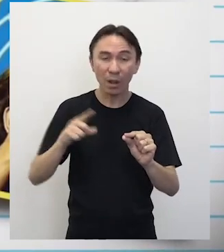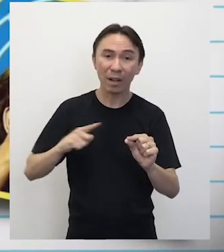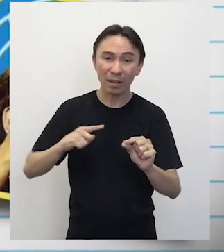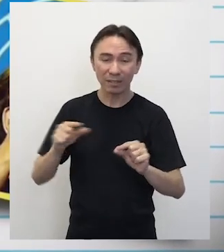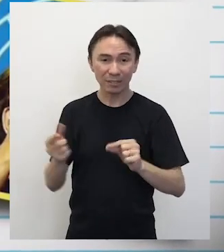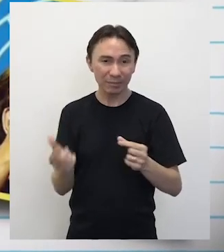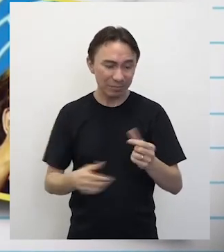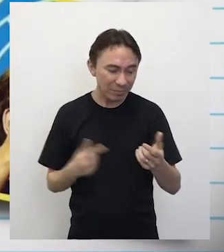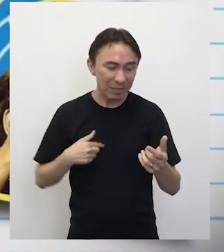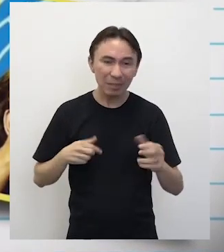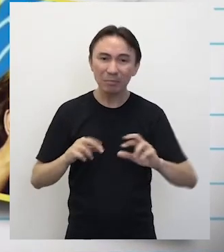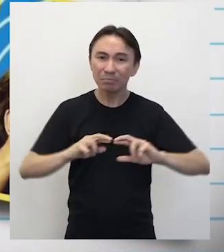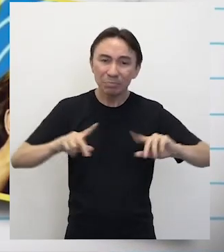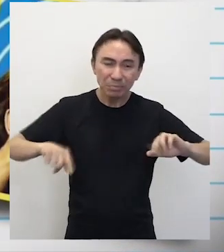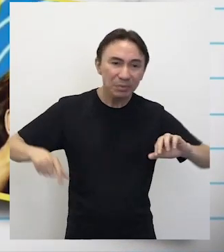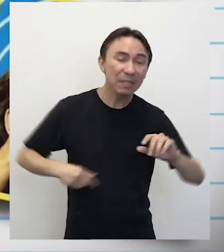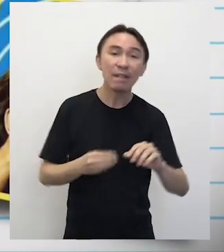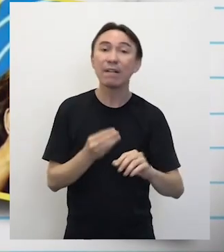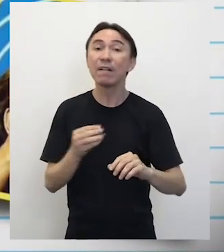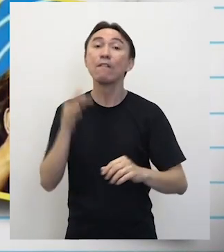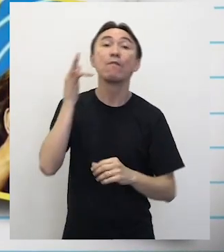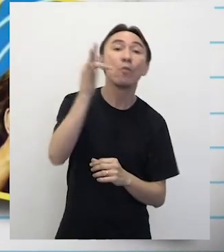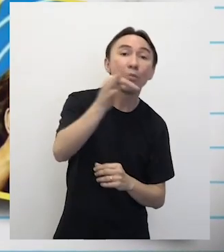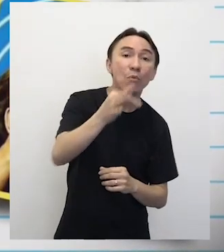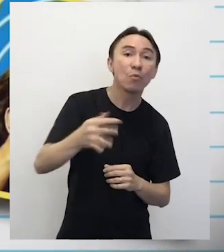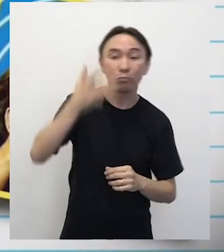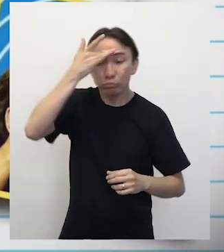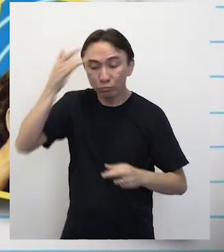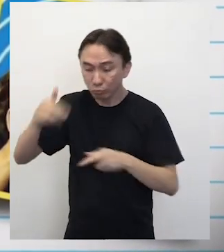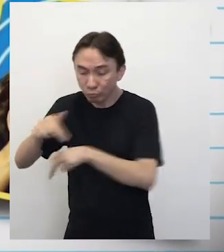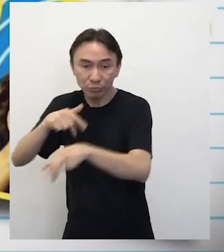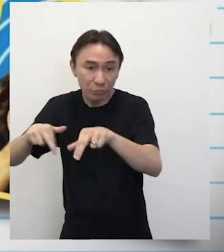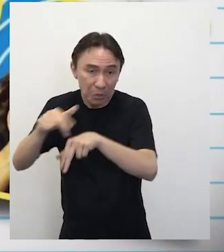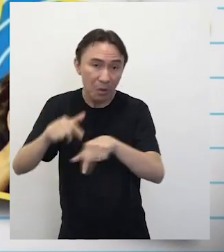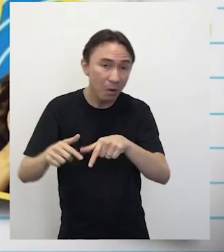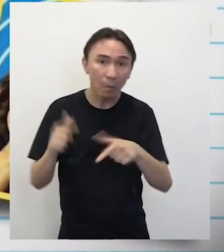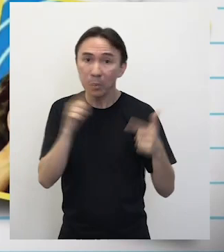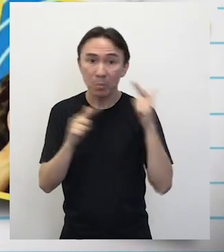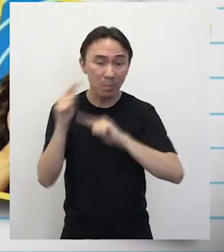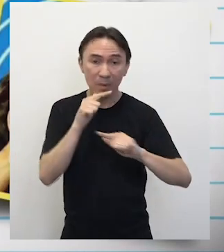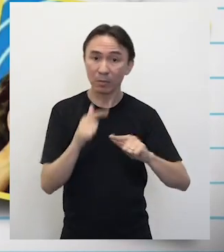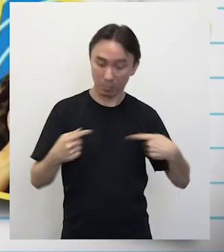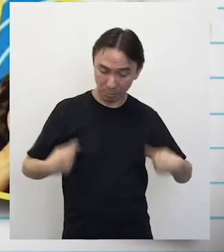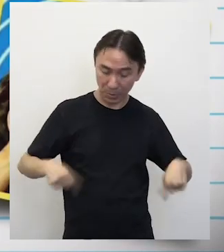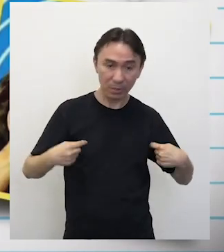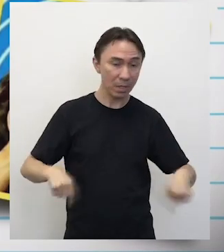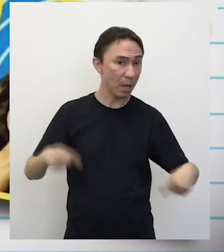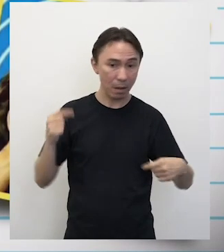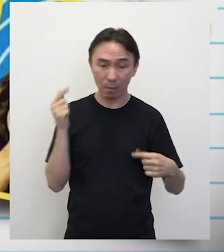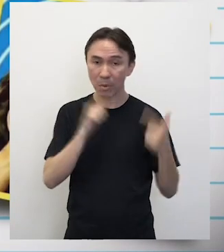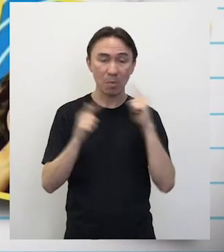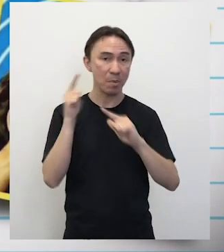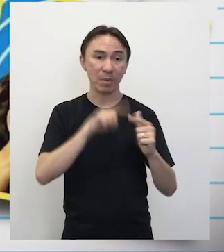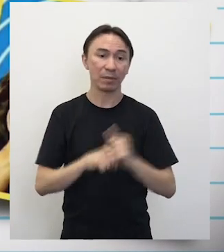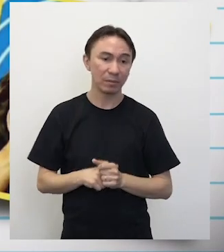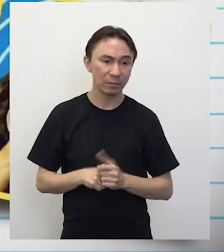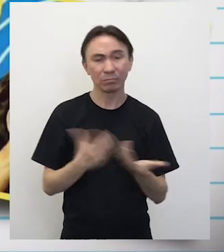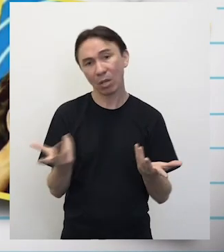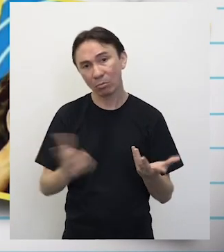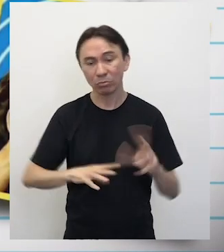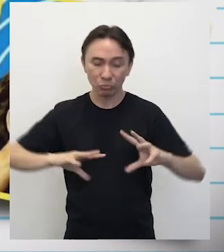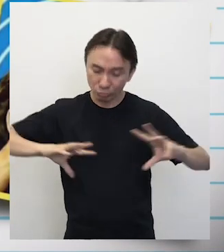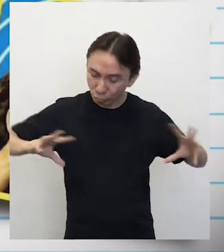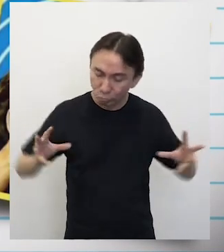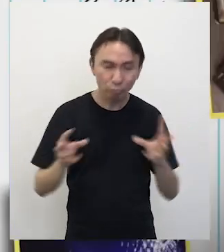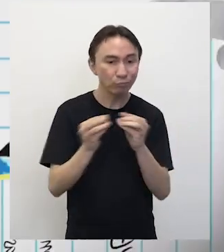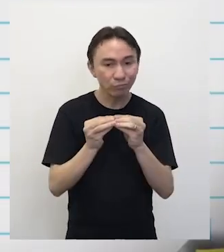comprometer a possibilidade de as gerações futuras atenderem às suas próprias necessidades. Então, juntando tudo, fica fácil entender